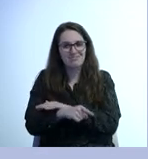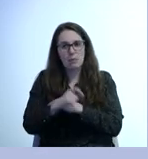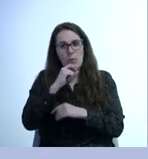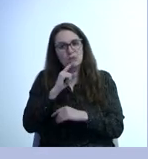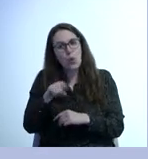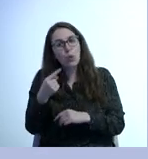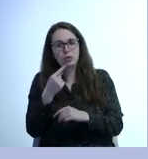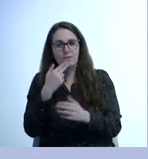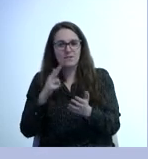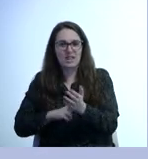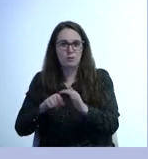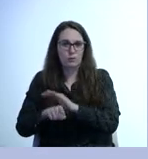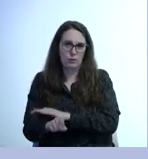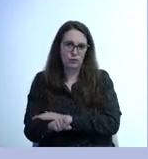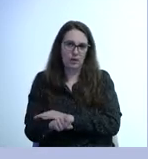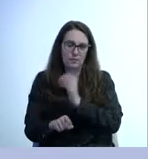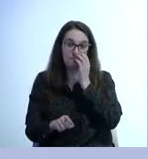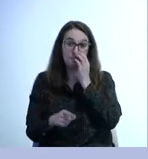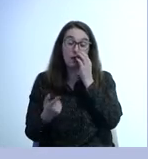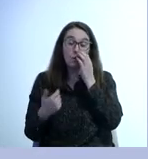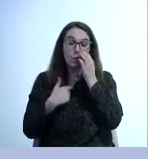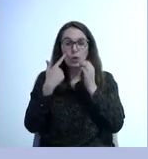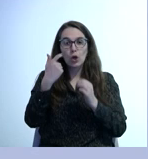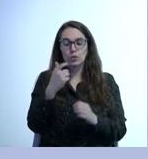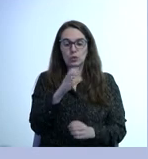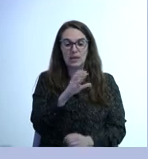verdade profunda, não é? Ou seja, e na verdade, na obra do João Luís Carrilho